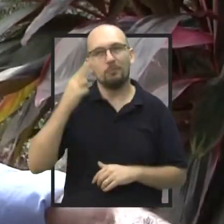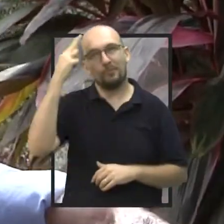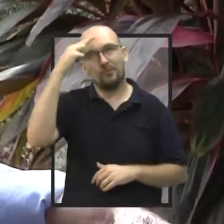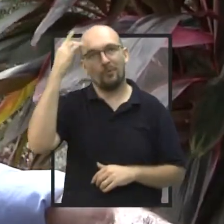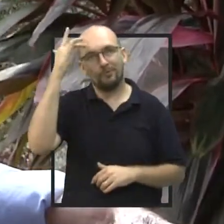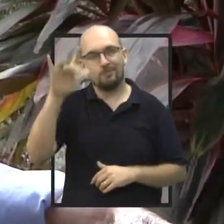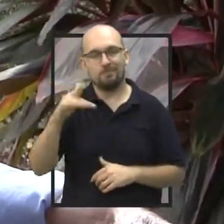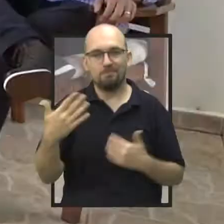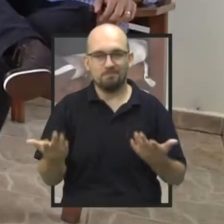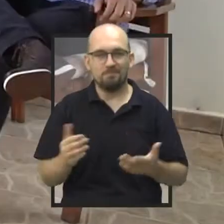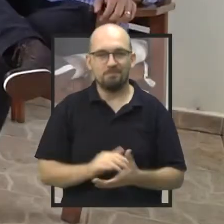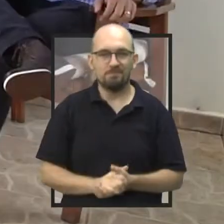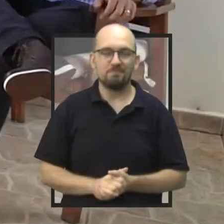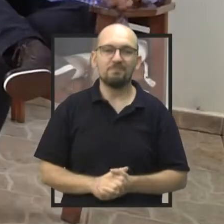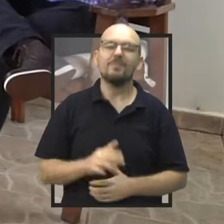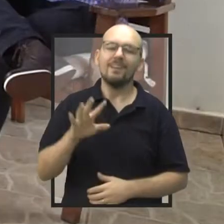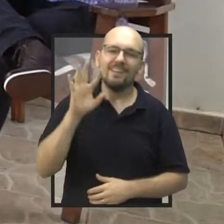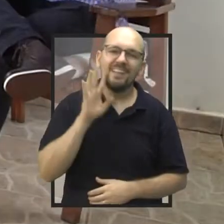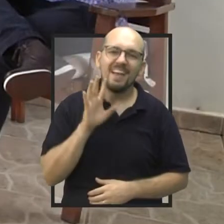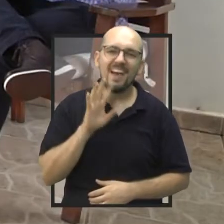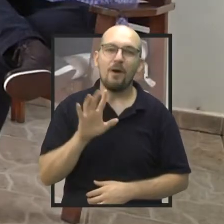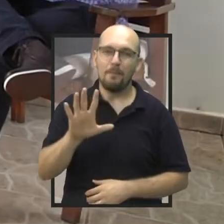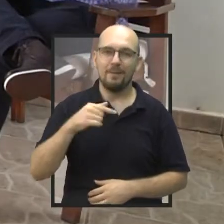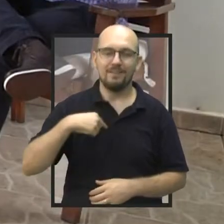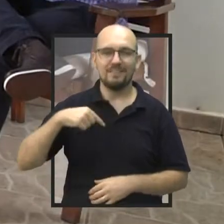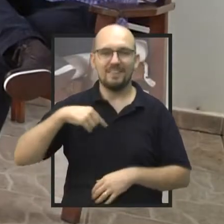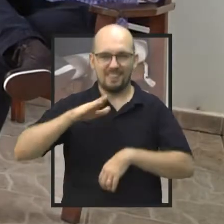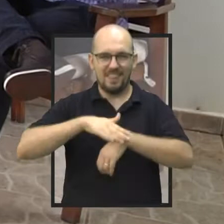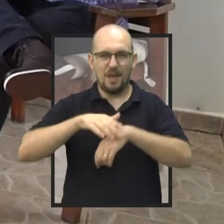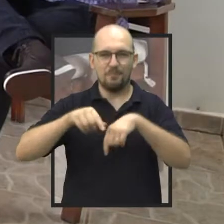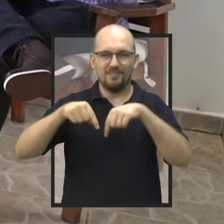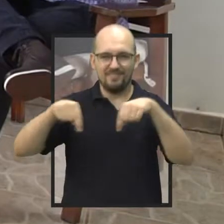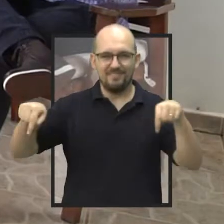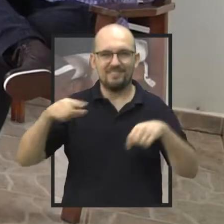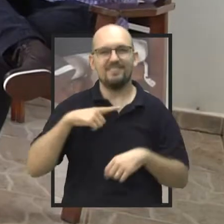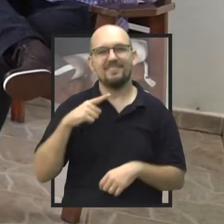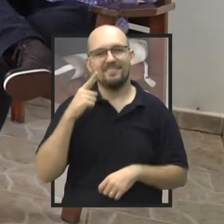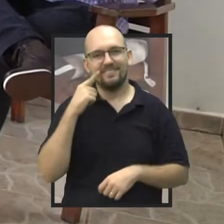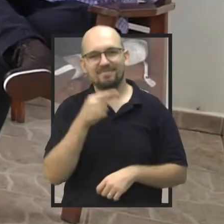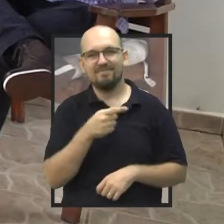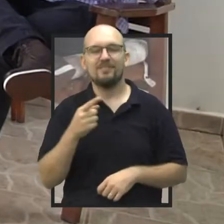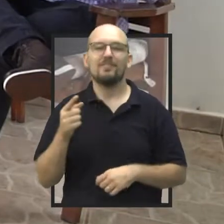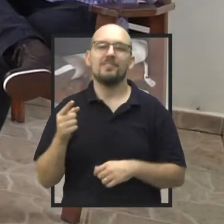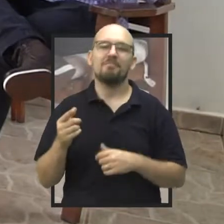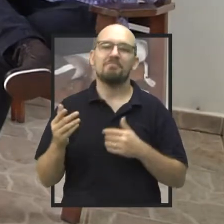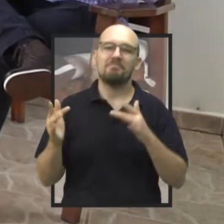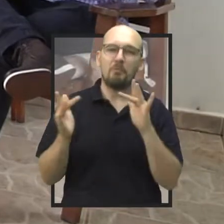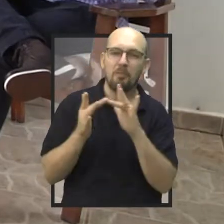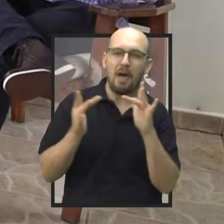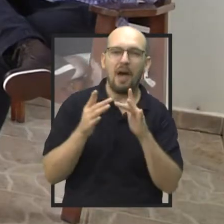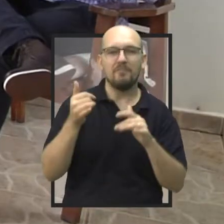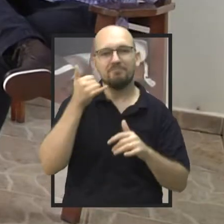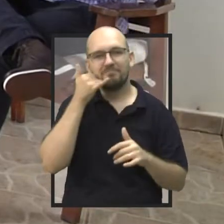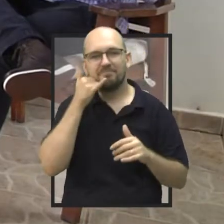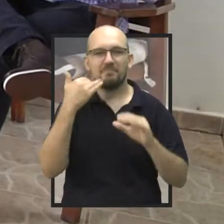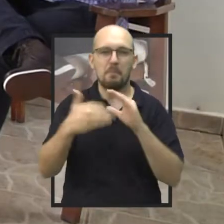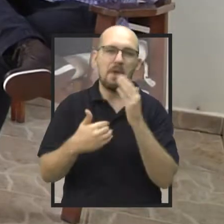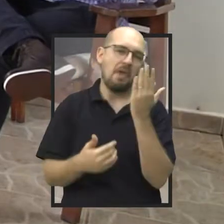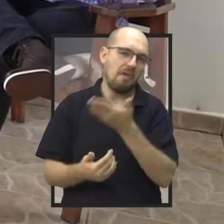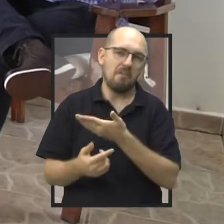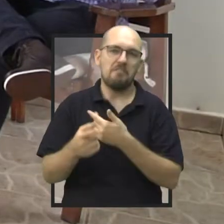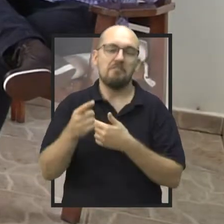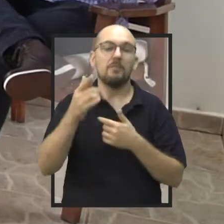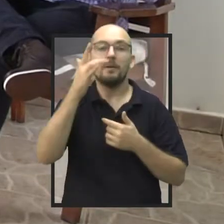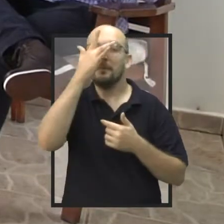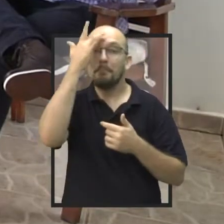sonho, entendeu? Mas é legal, a gente deixou aí durante todo esse tempo, né, os endereços de contato aqui, o telefone, o e-mail do senhor, para as